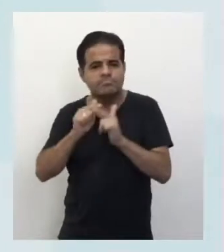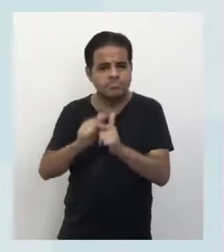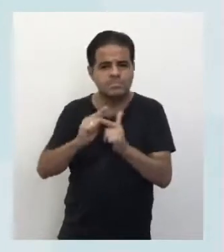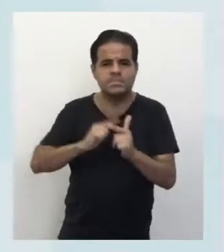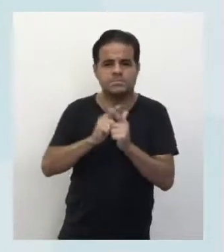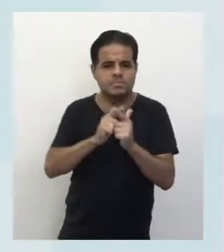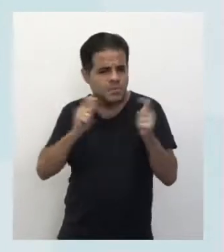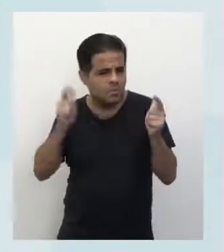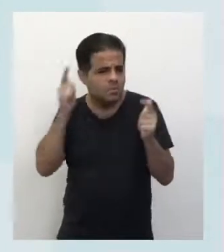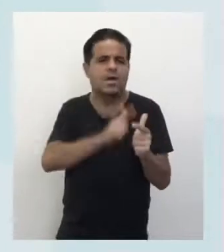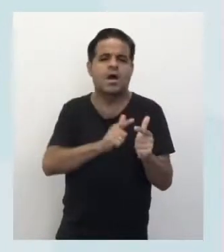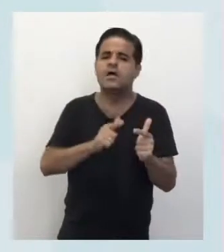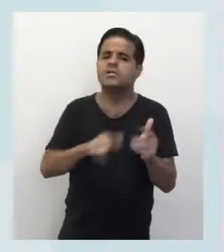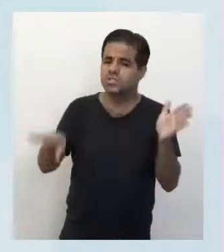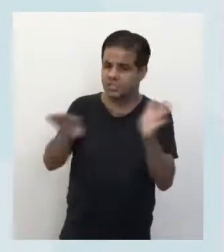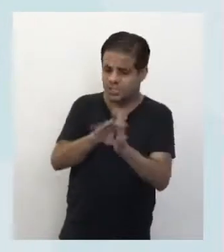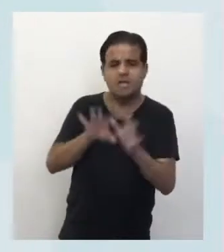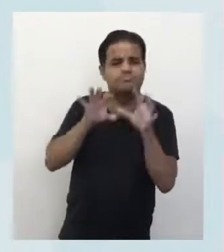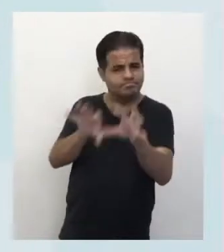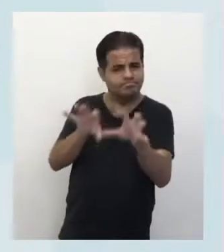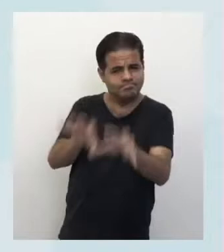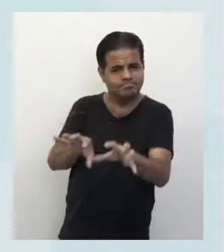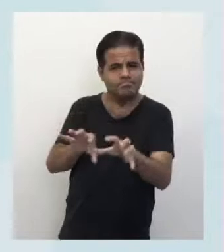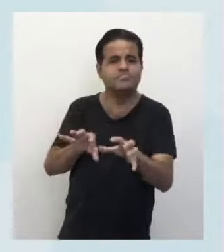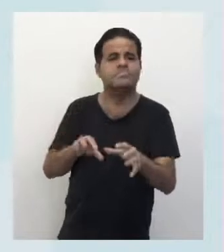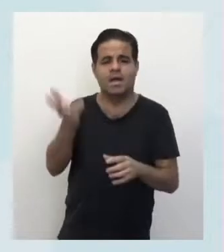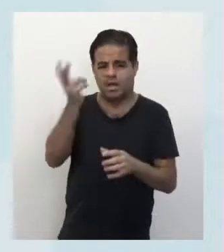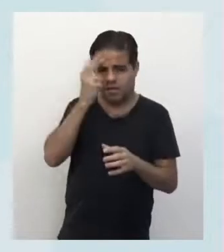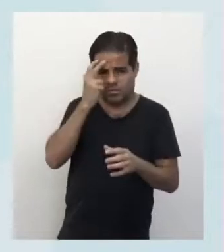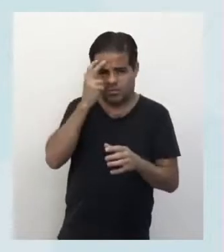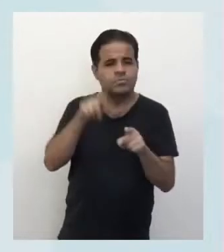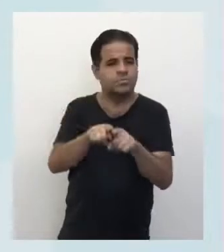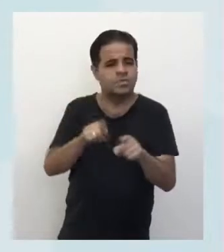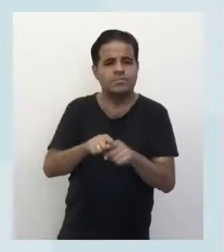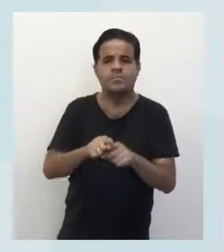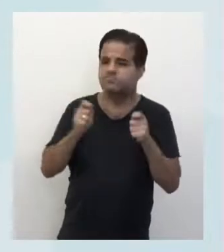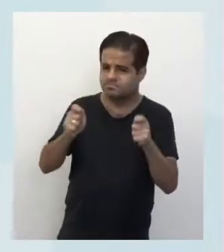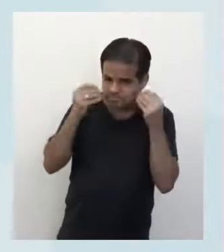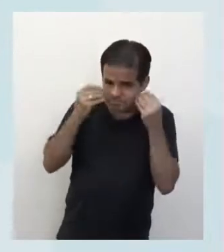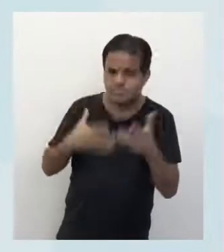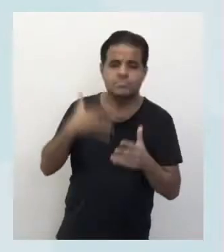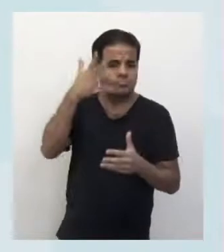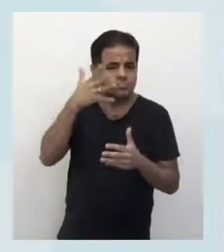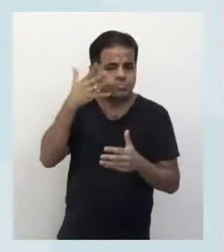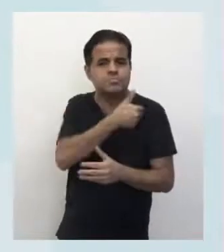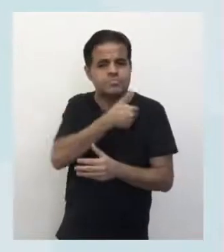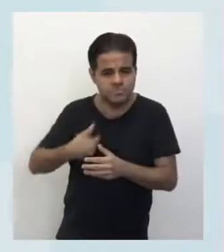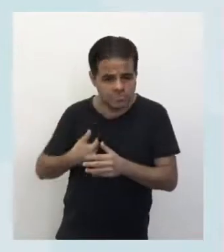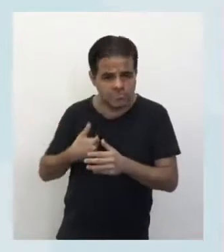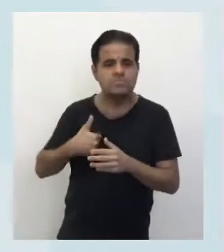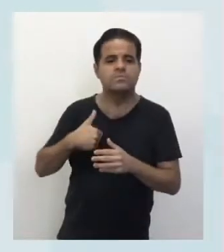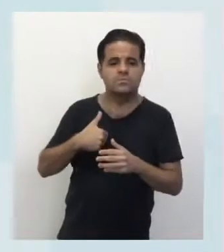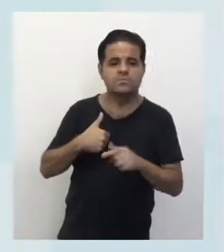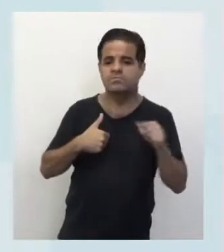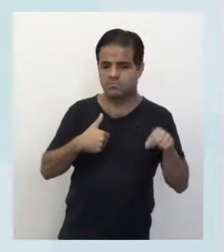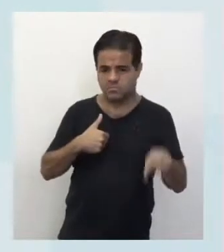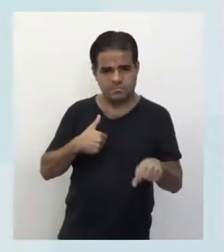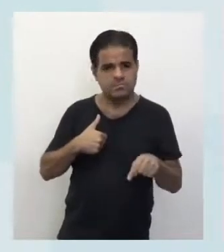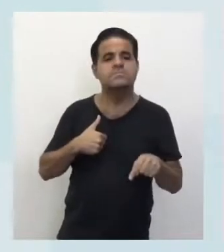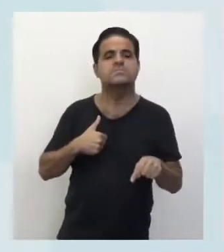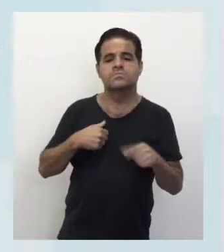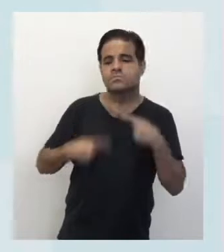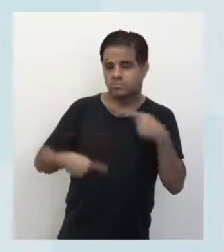tão grande que chegam a influenciar a cultura, manifestando-se no discurso público de celebridades